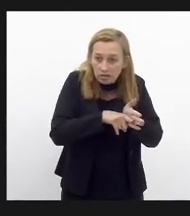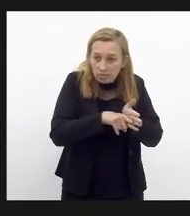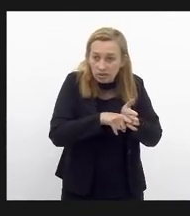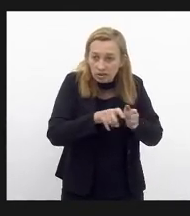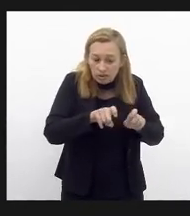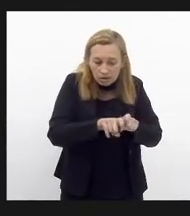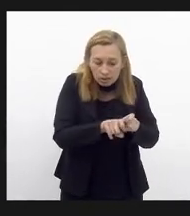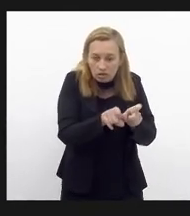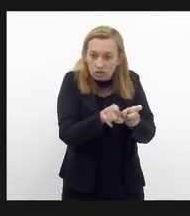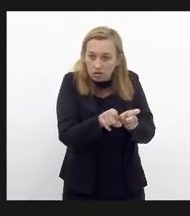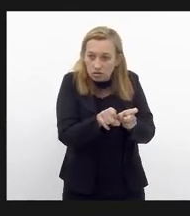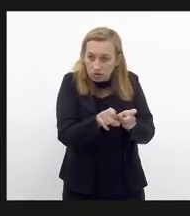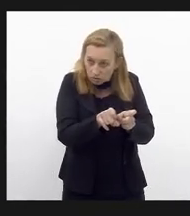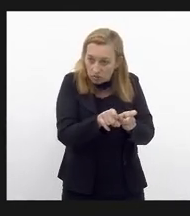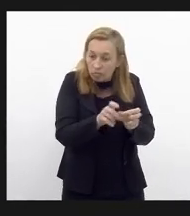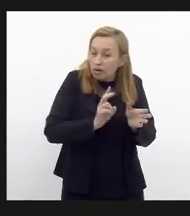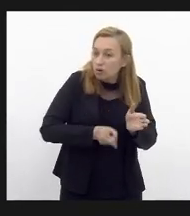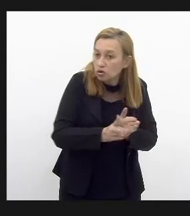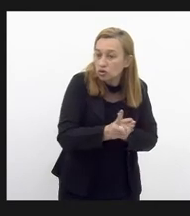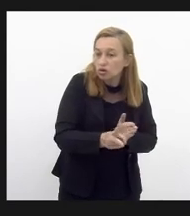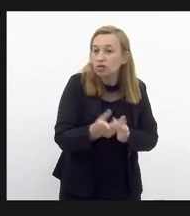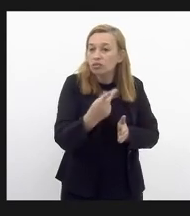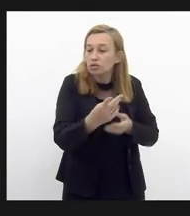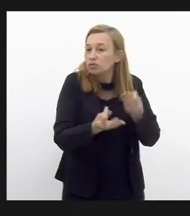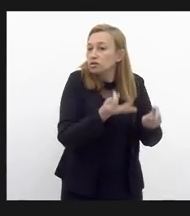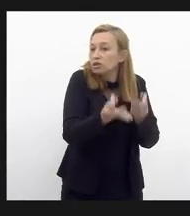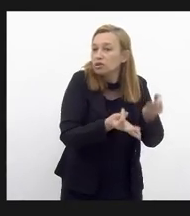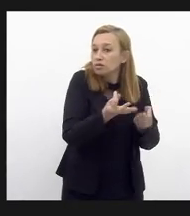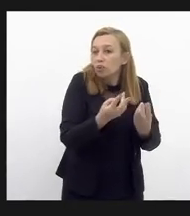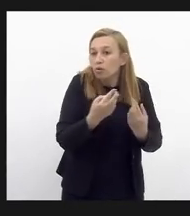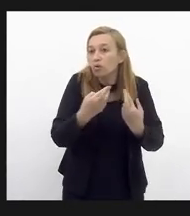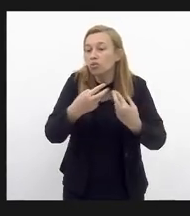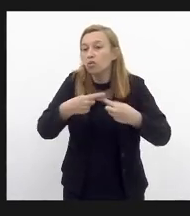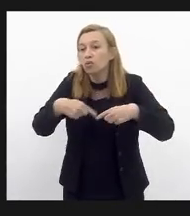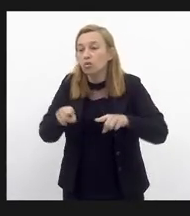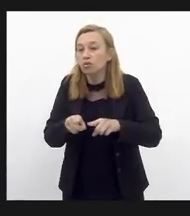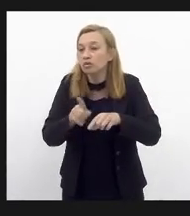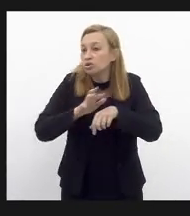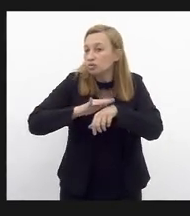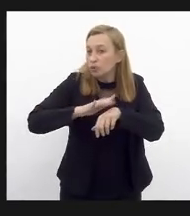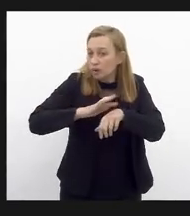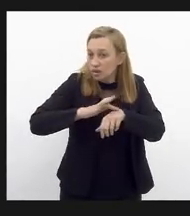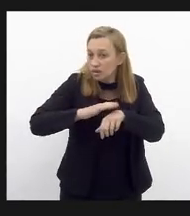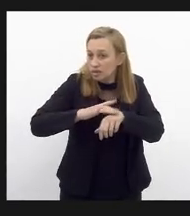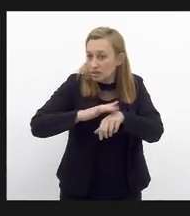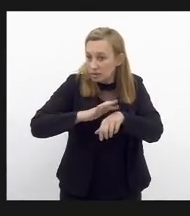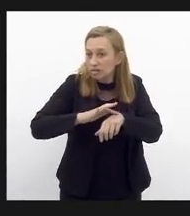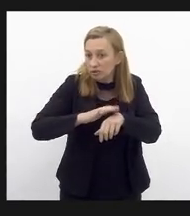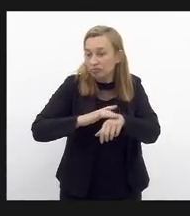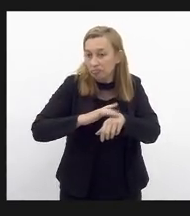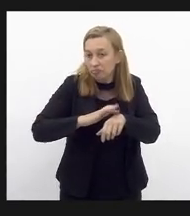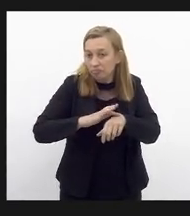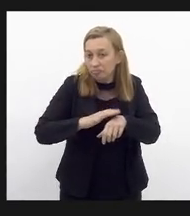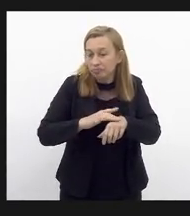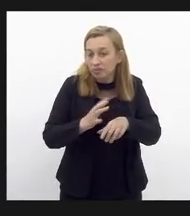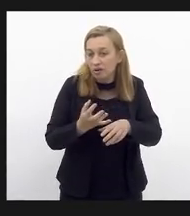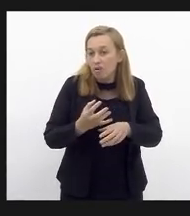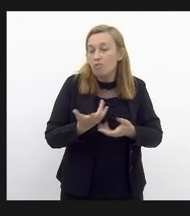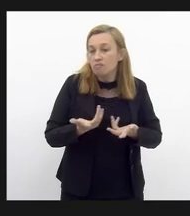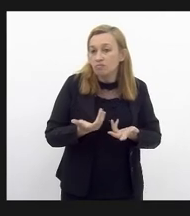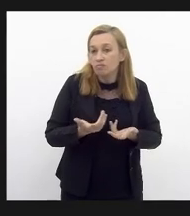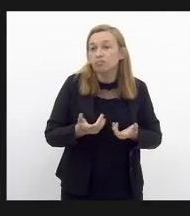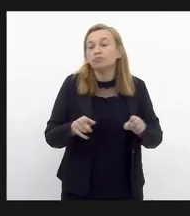exames para continuar os seus tratamentos no combate à doença, aquelas que já foram acometidas, mas busque também